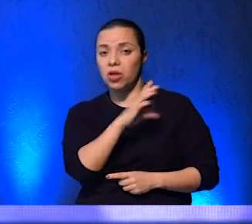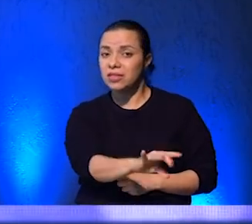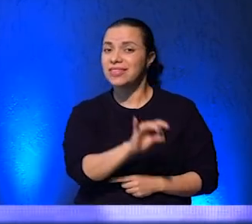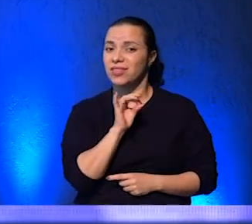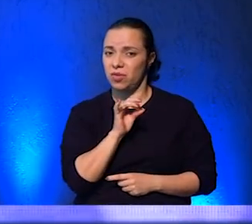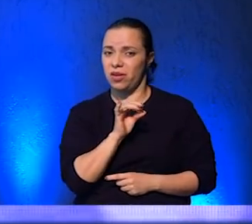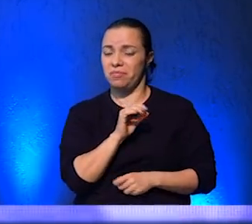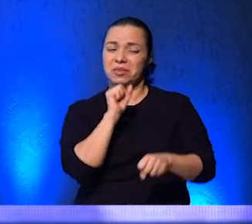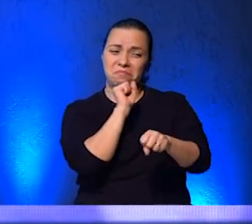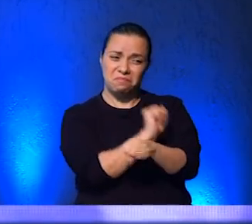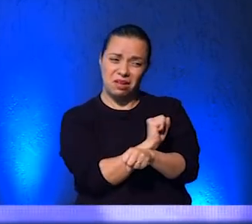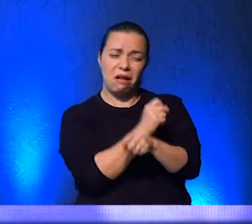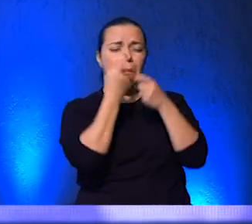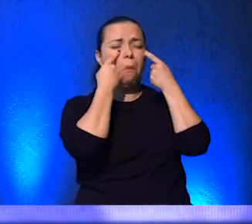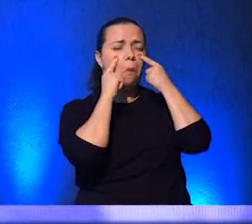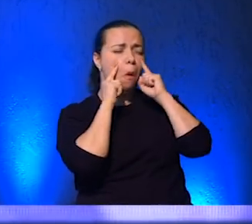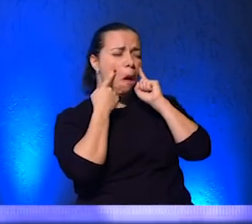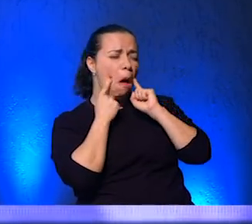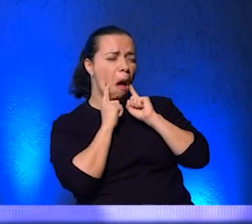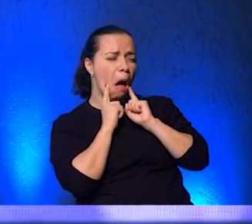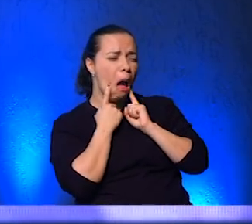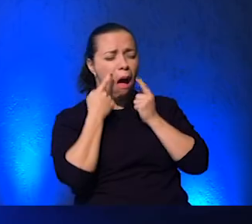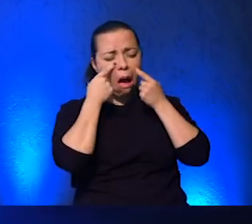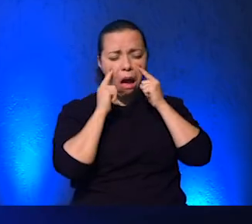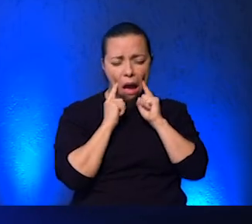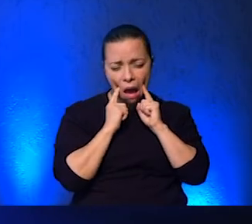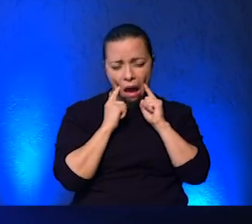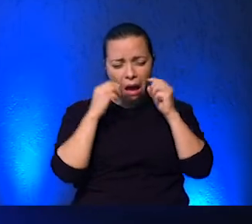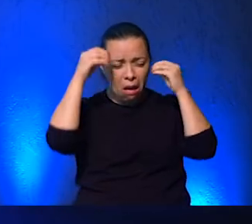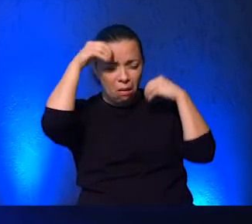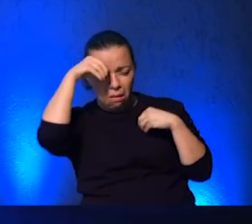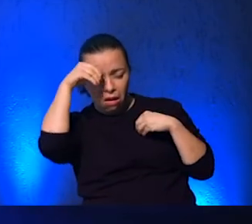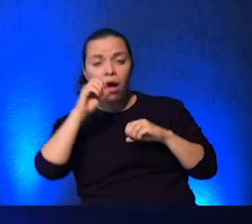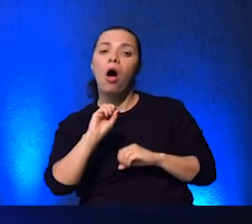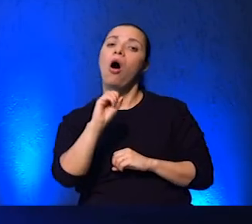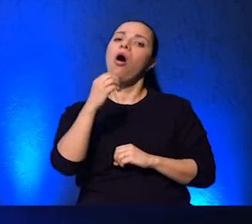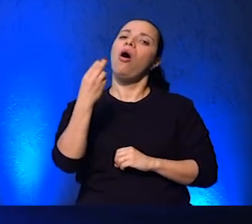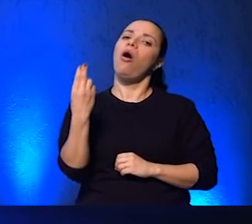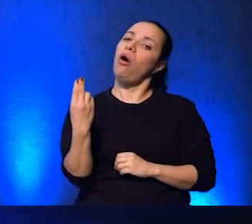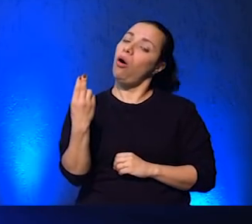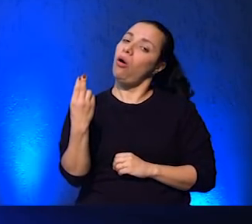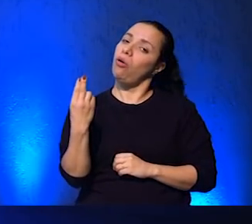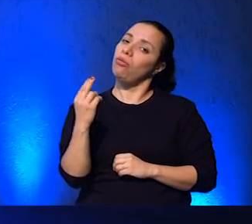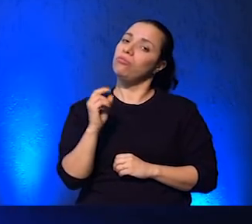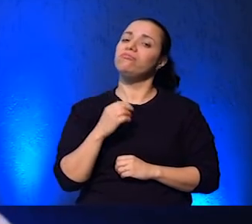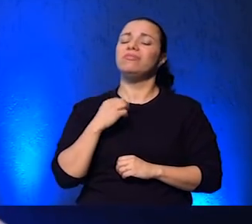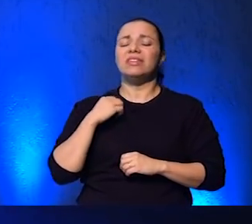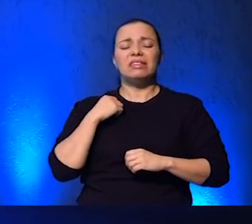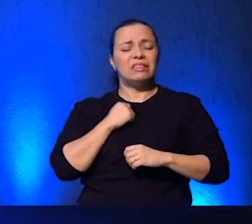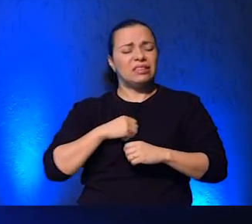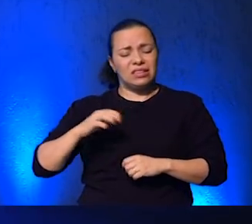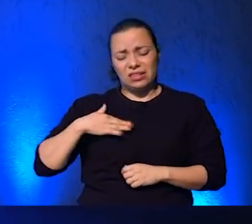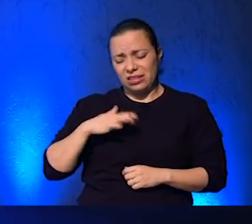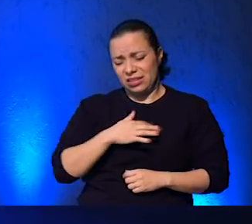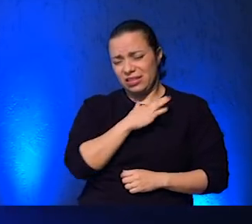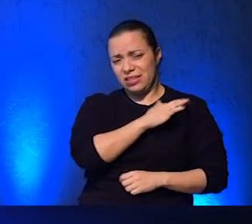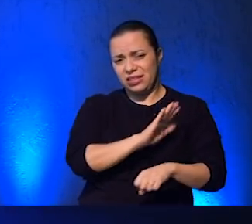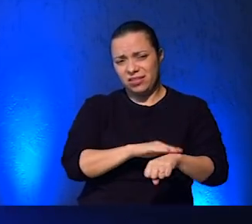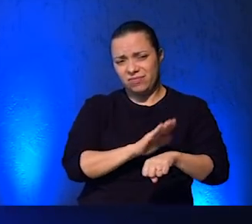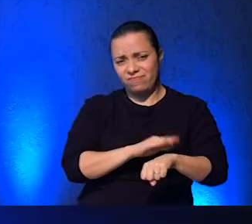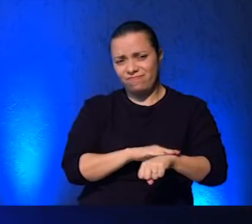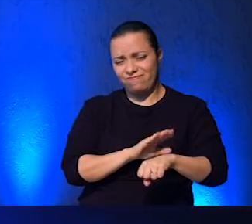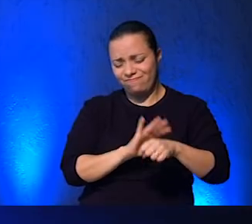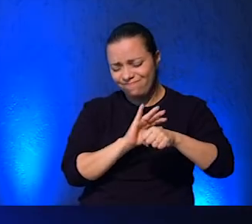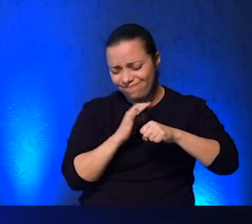ao desânimo as perdas ao negativismo a toda a dor que esse momento mundial de